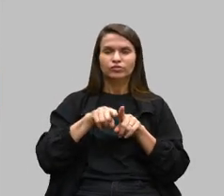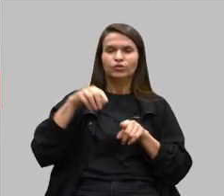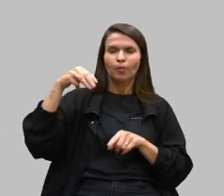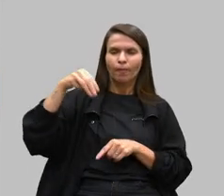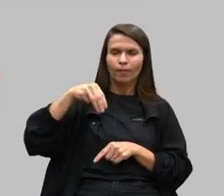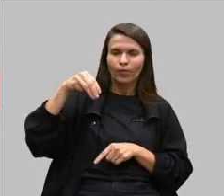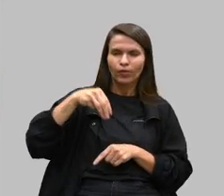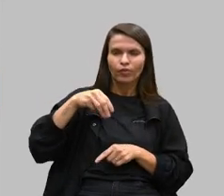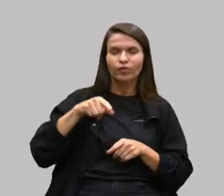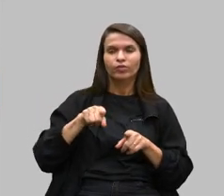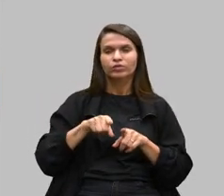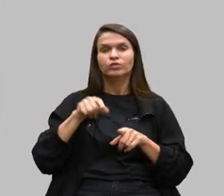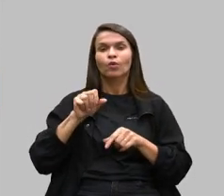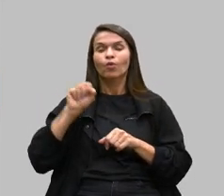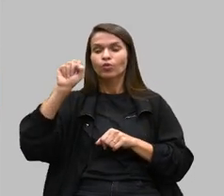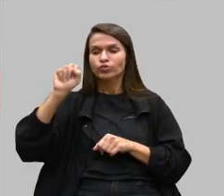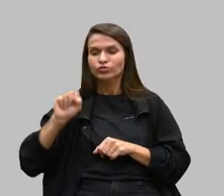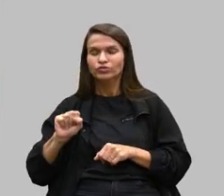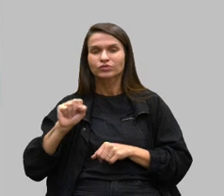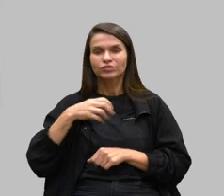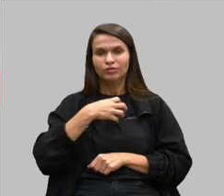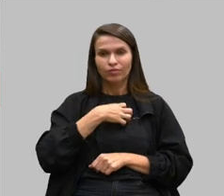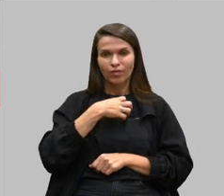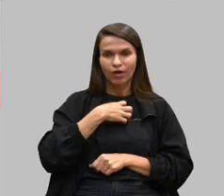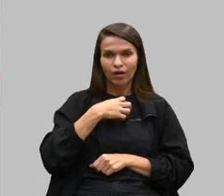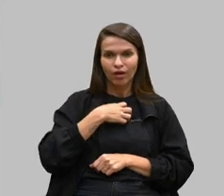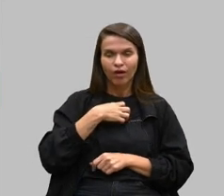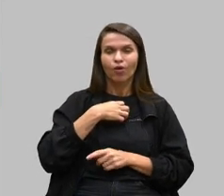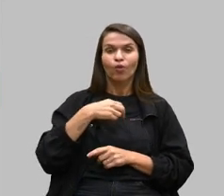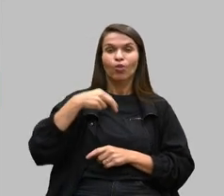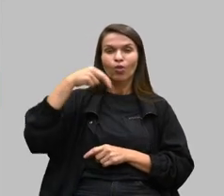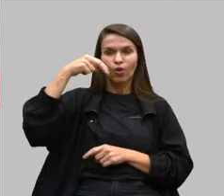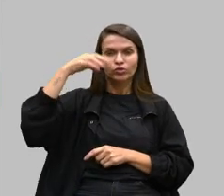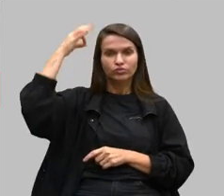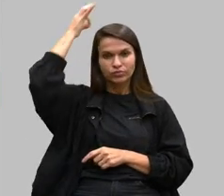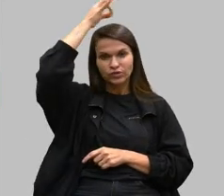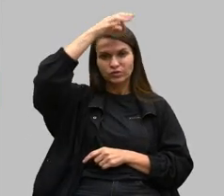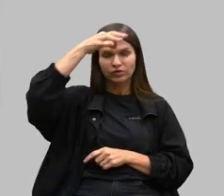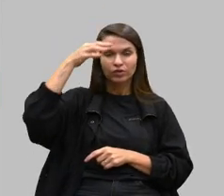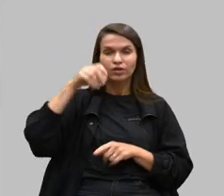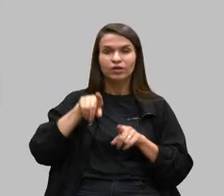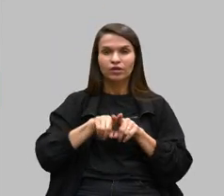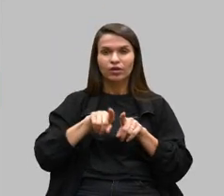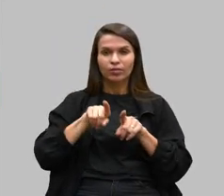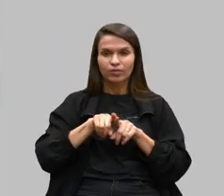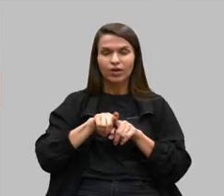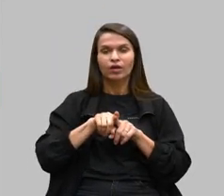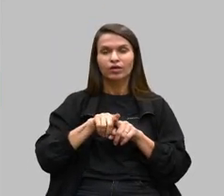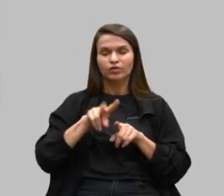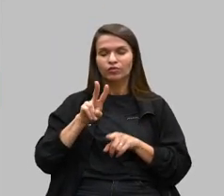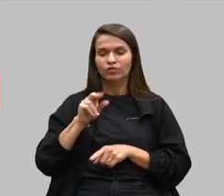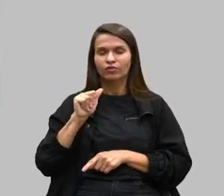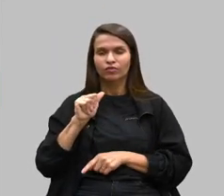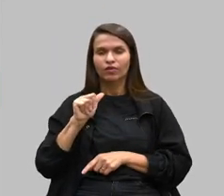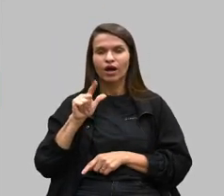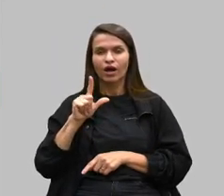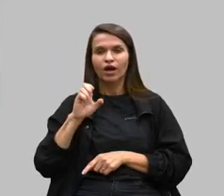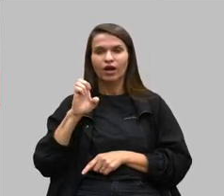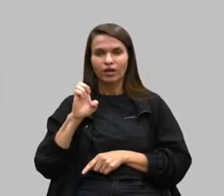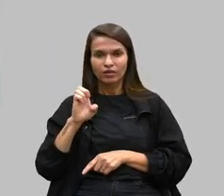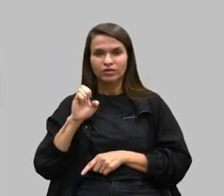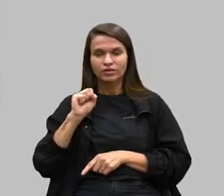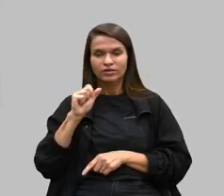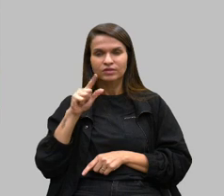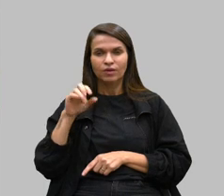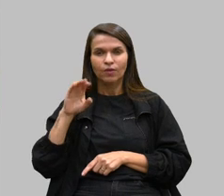o extremo sul da Bahia o norte do Espírito Santo no Vale do Rio São Mateus então Então